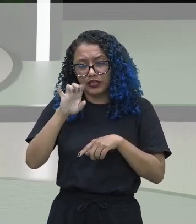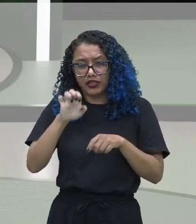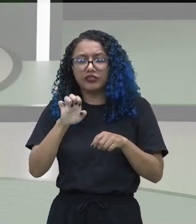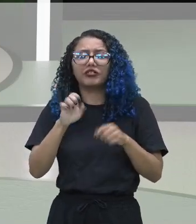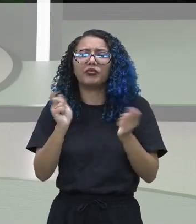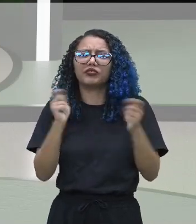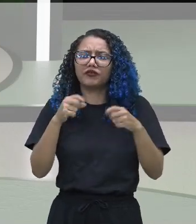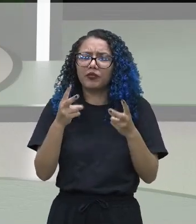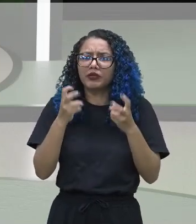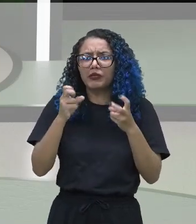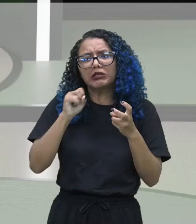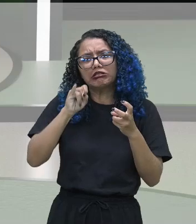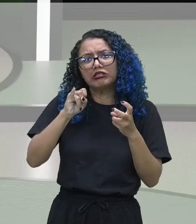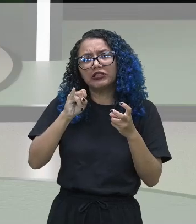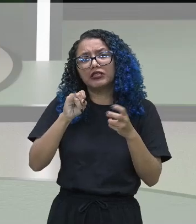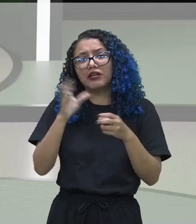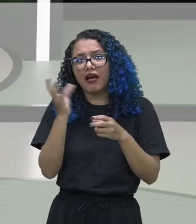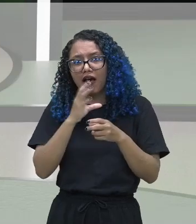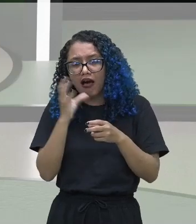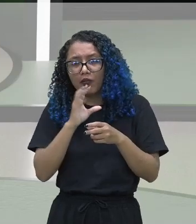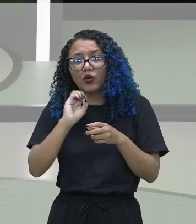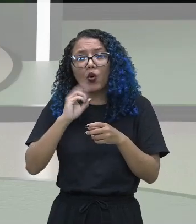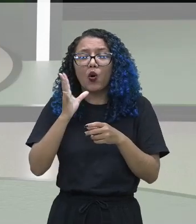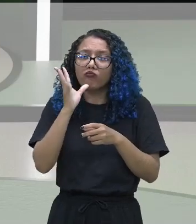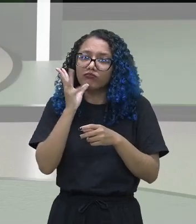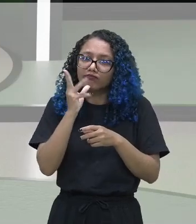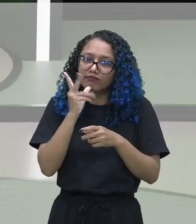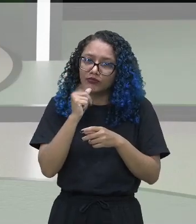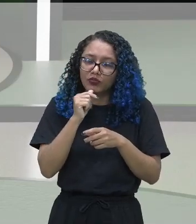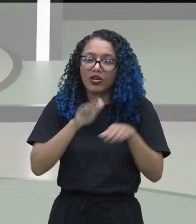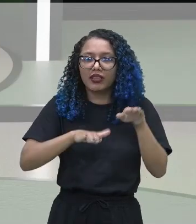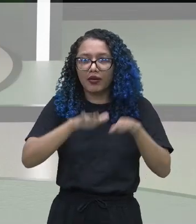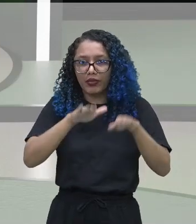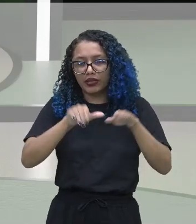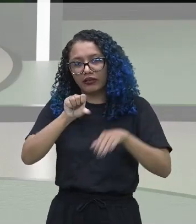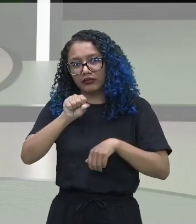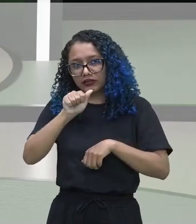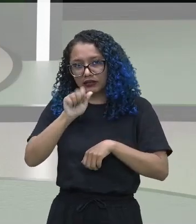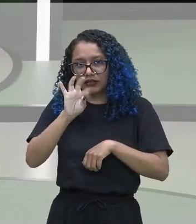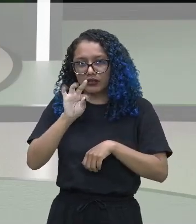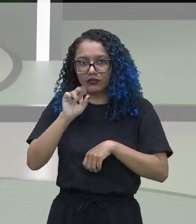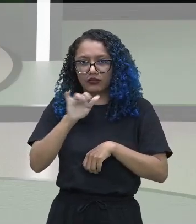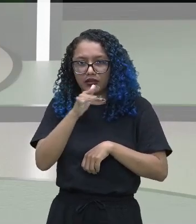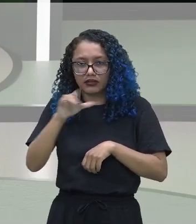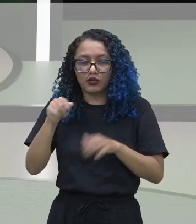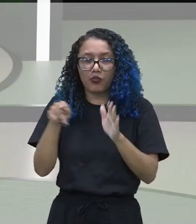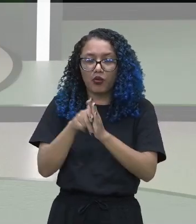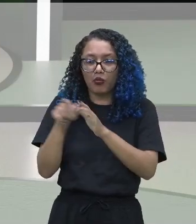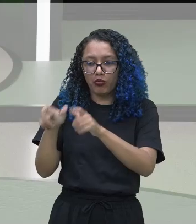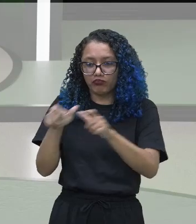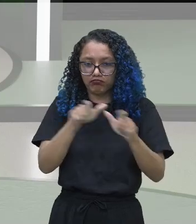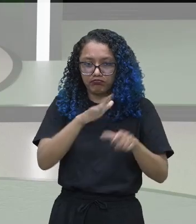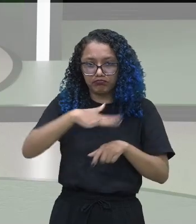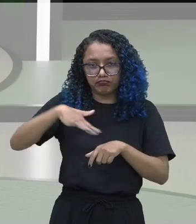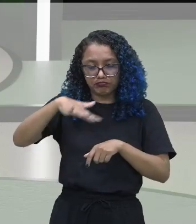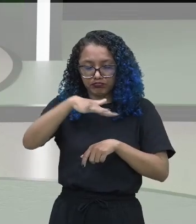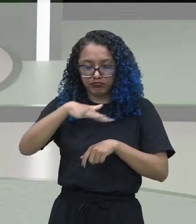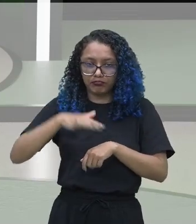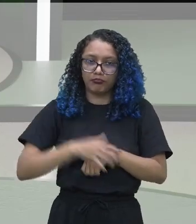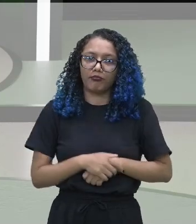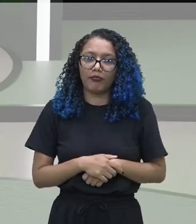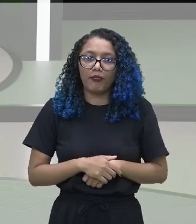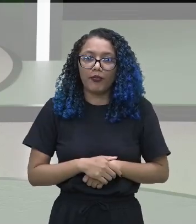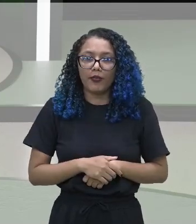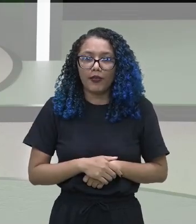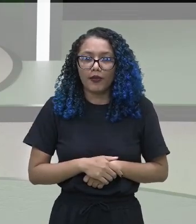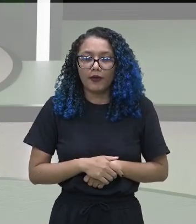devagar, conforme a saturação que este meio se encontre. Tá? Então, eu tenho aí, olha, aqui em